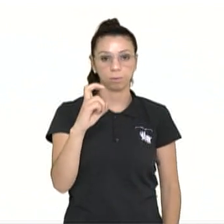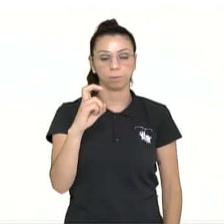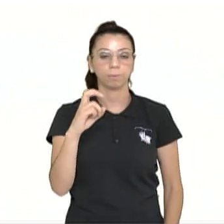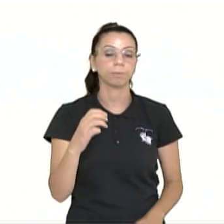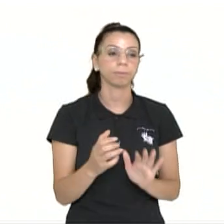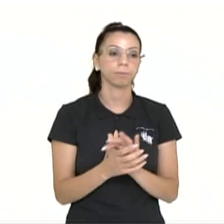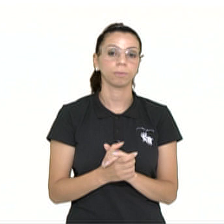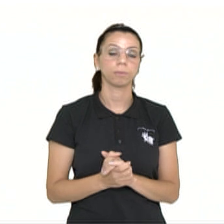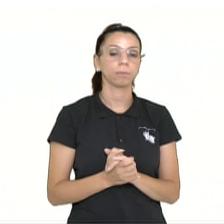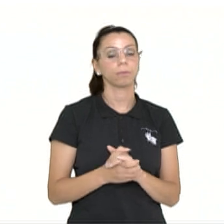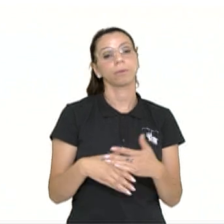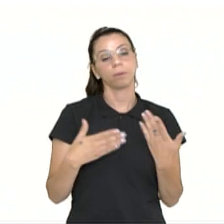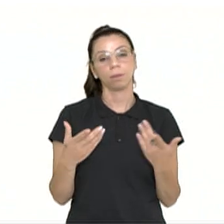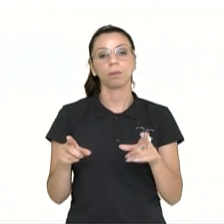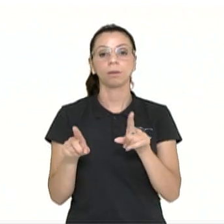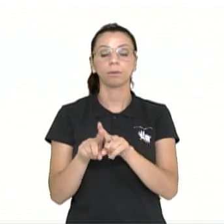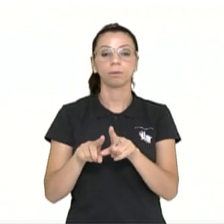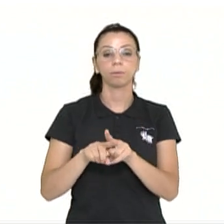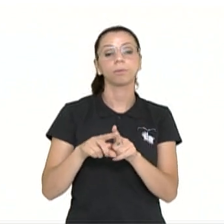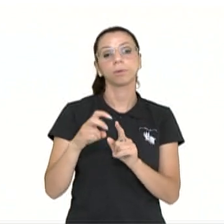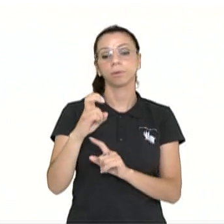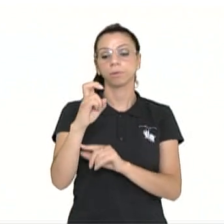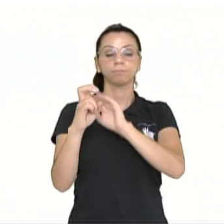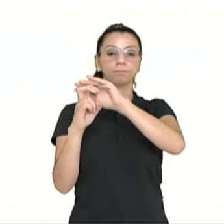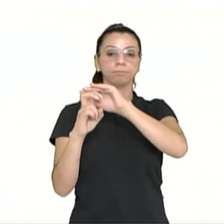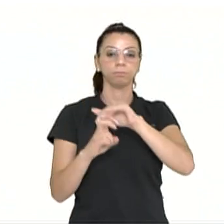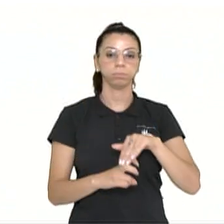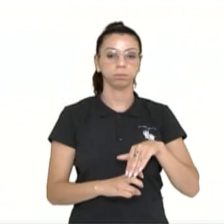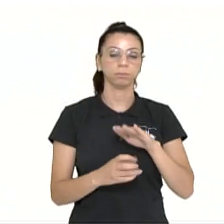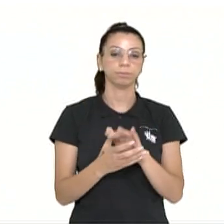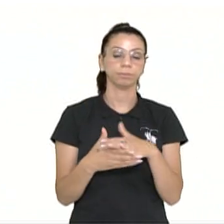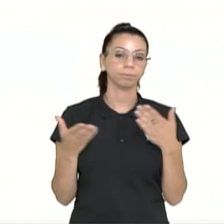você estará ali eliminando o 5 do segundo membro.